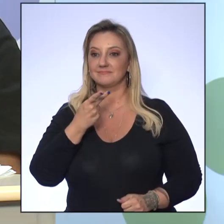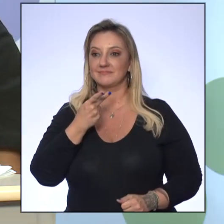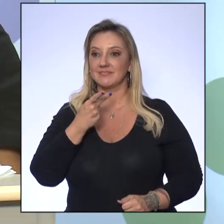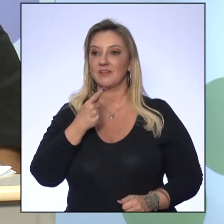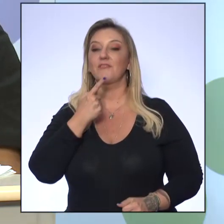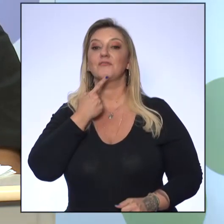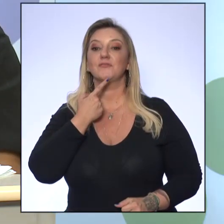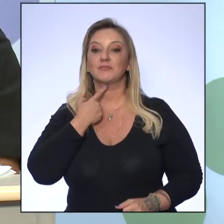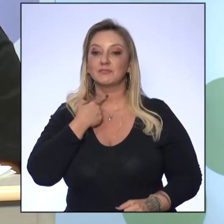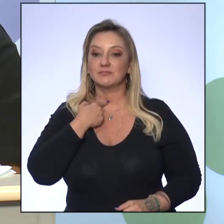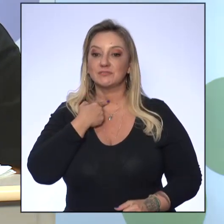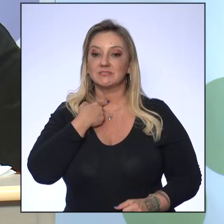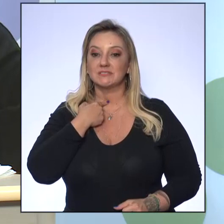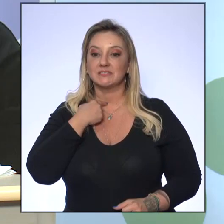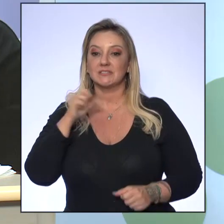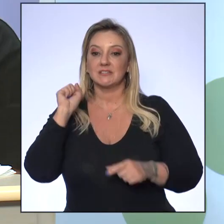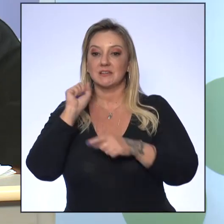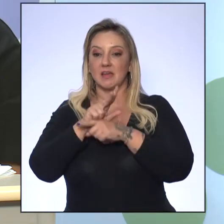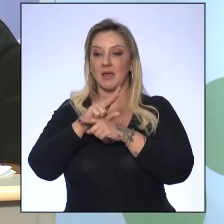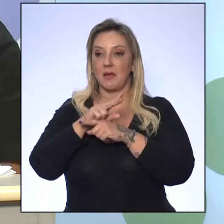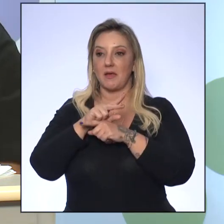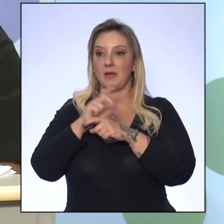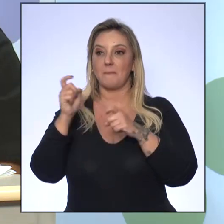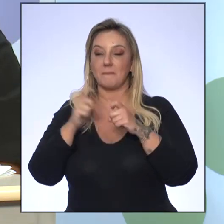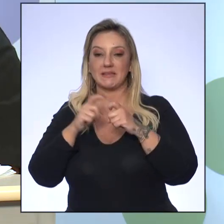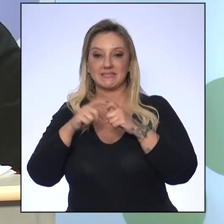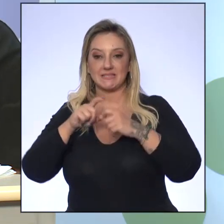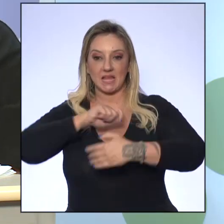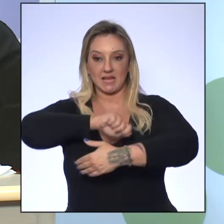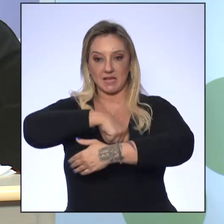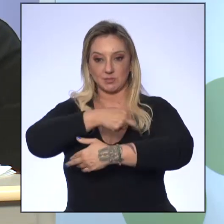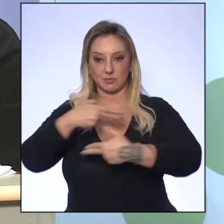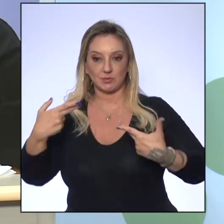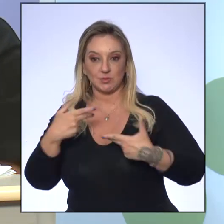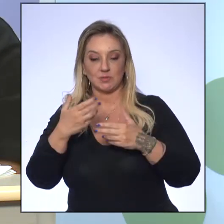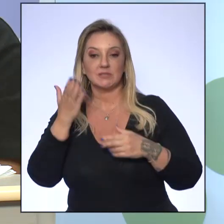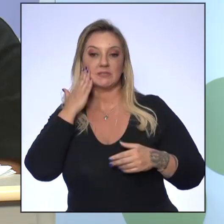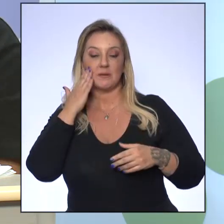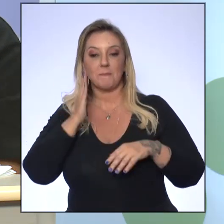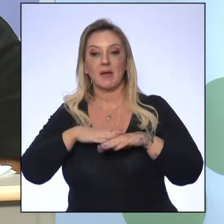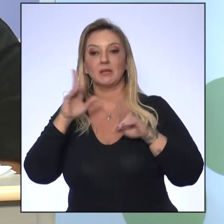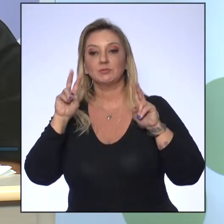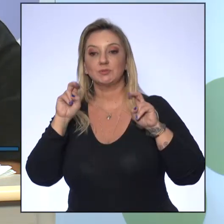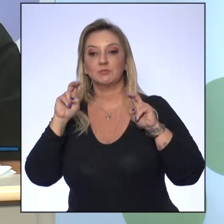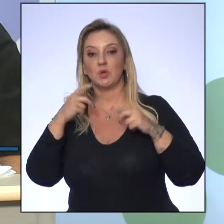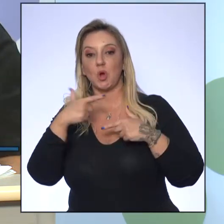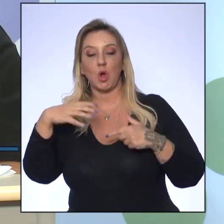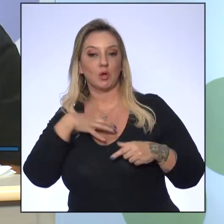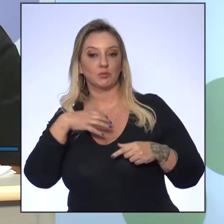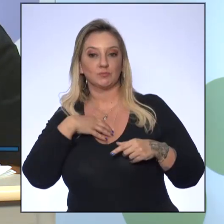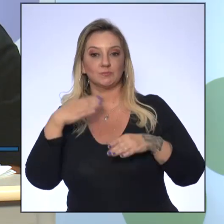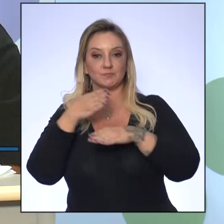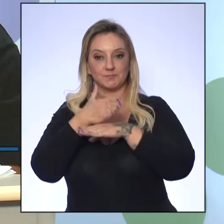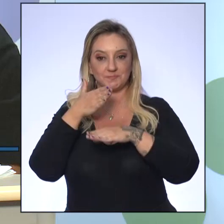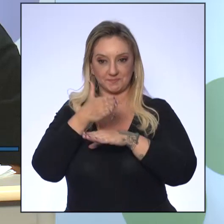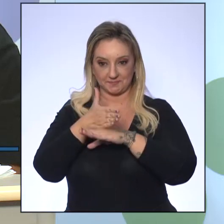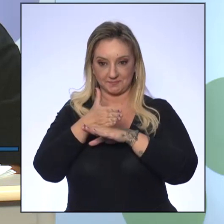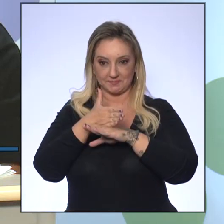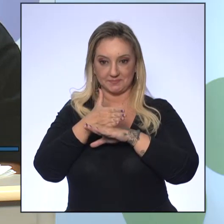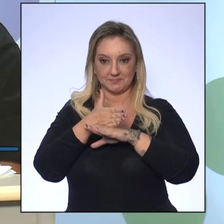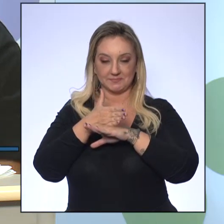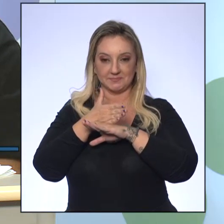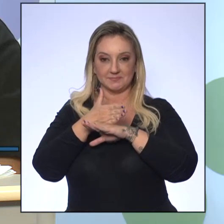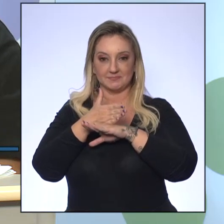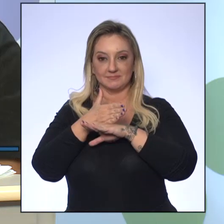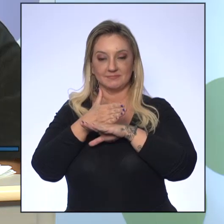muita vontade de entrar em medicina, em gastronomia. Eles queriam saber mais sobre outras formas de acesso.